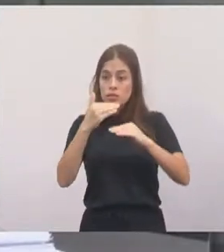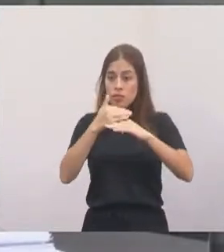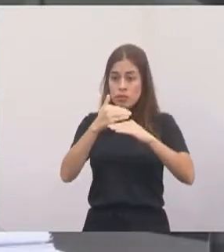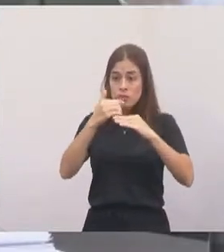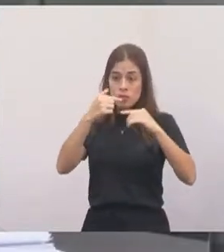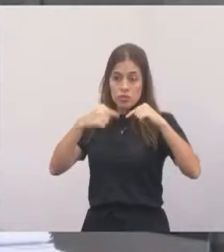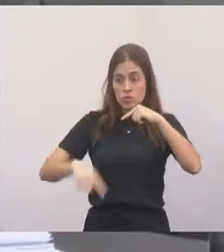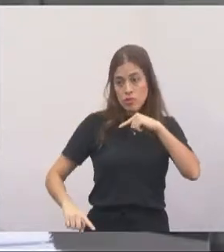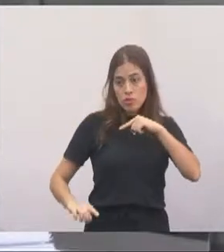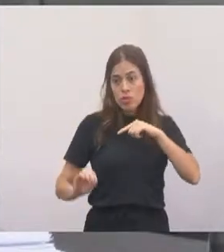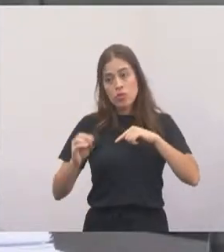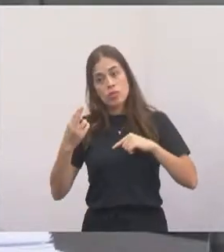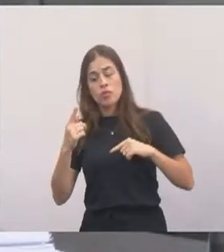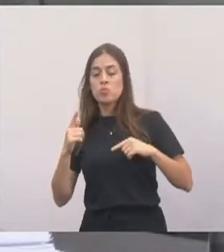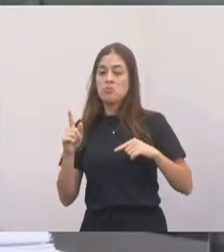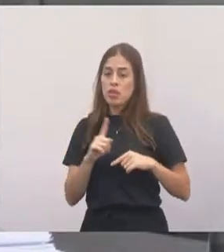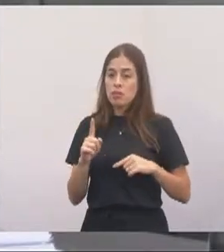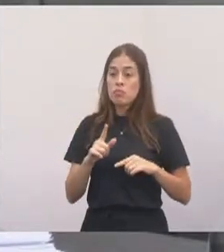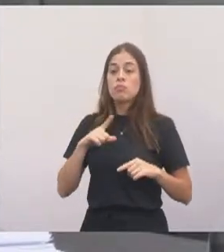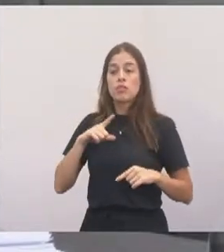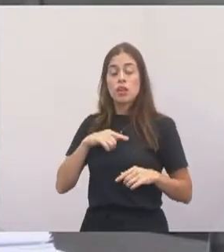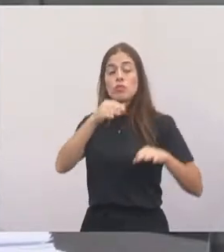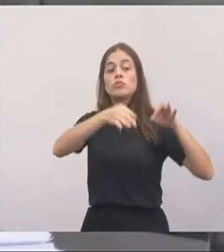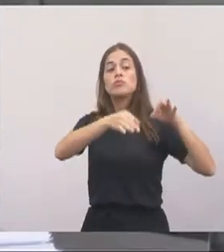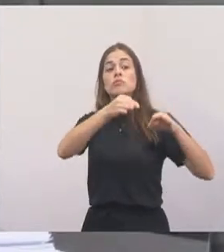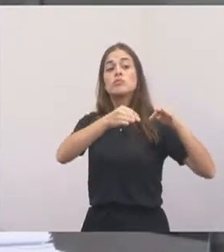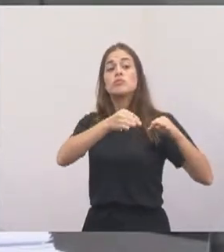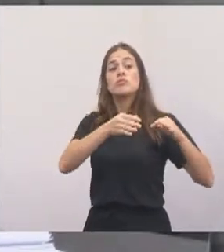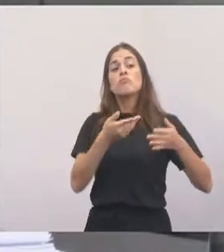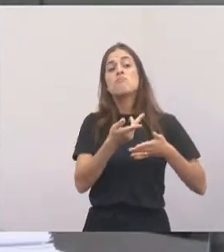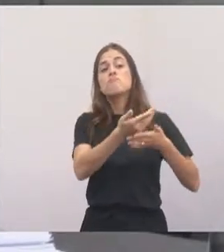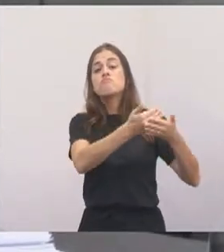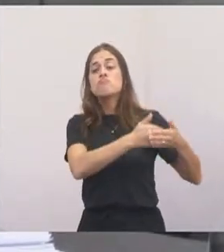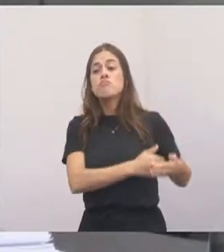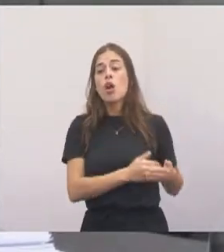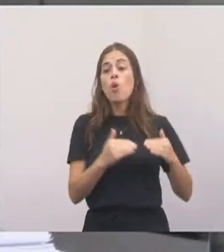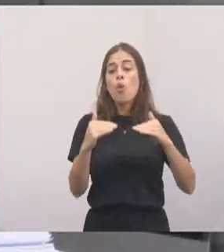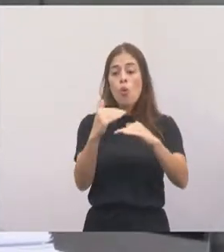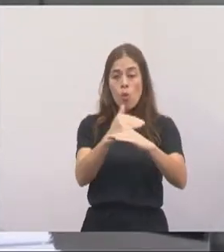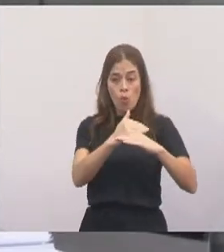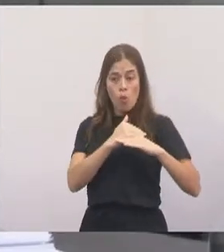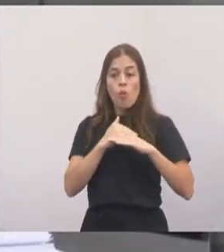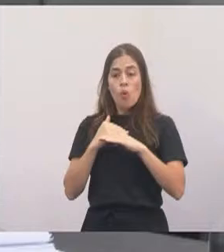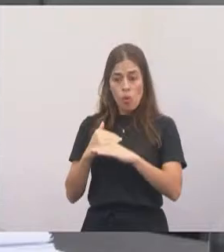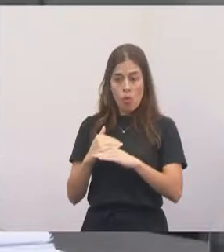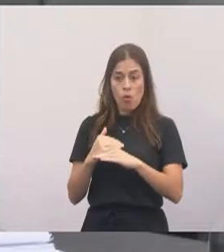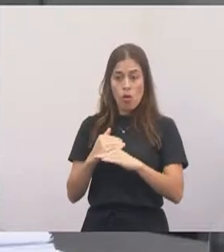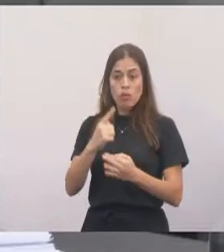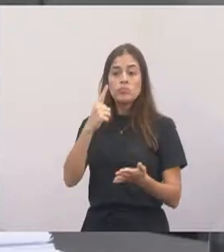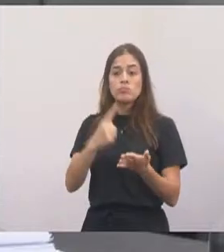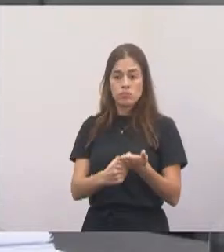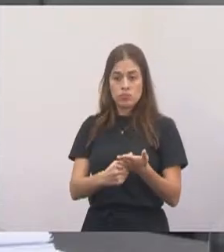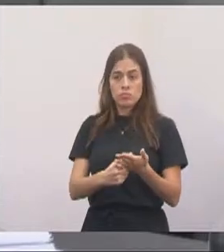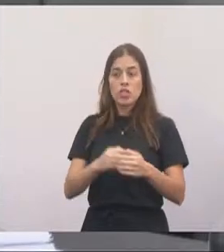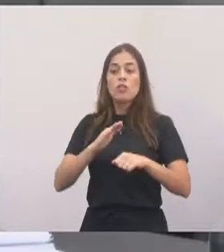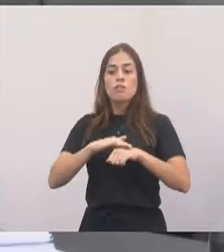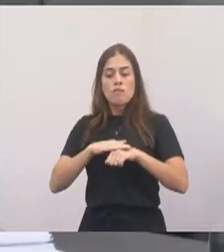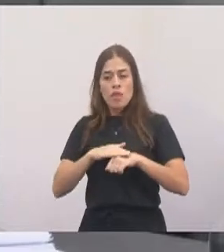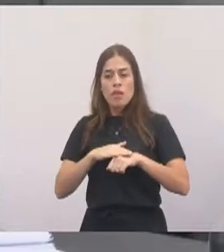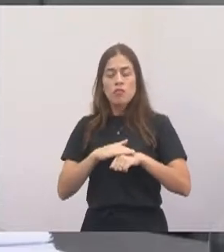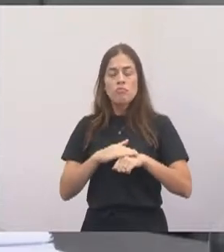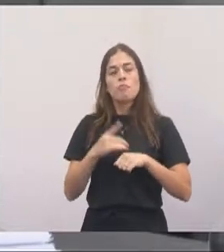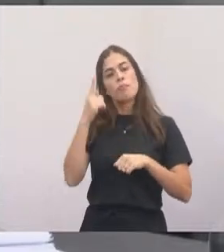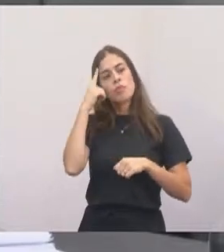o judiciário lá para caçar os pareceres, né? Então, eu concordo com a decisão que foi tomada, e foi tomada com base